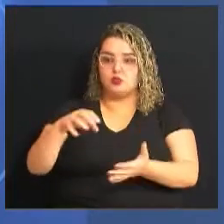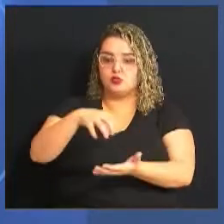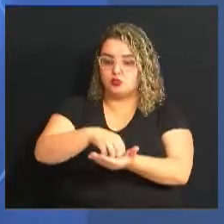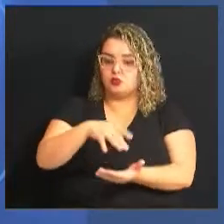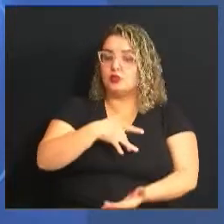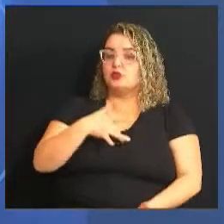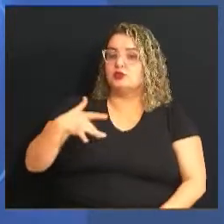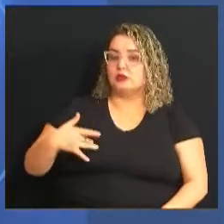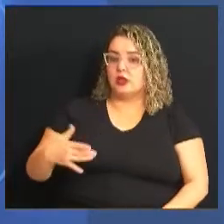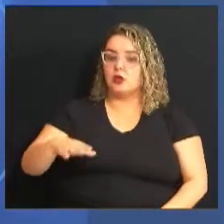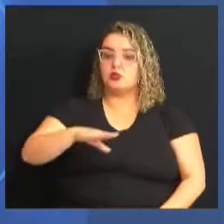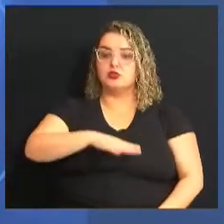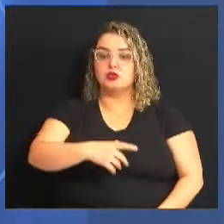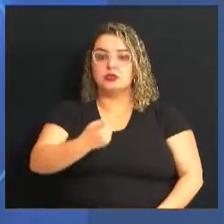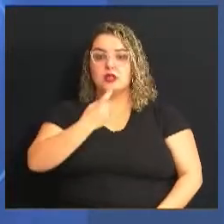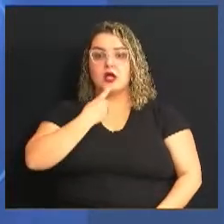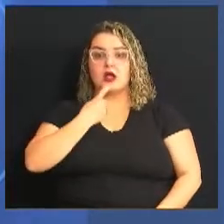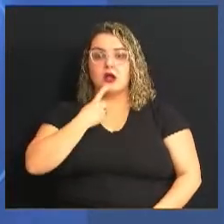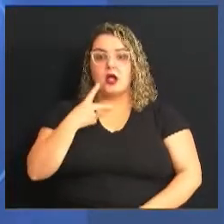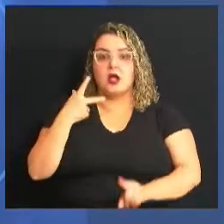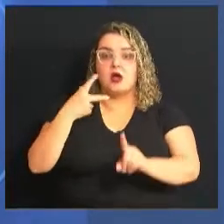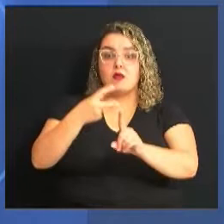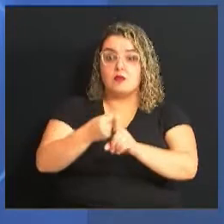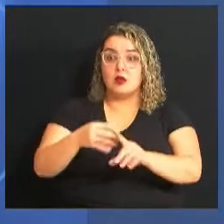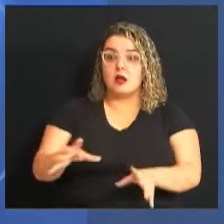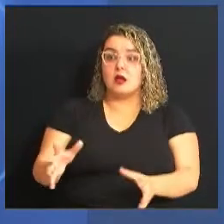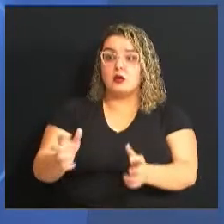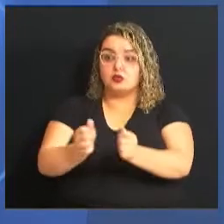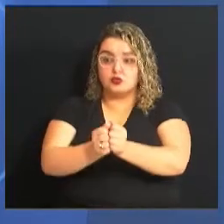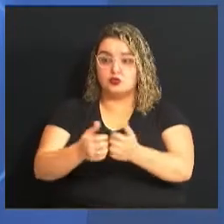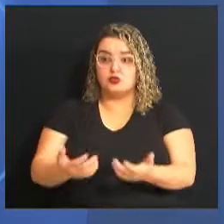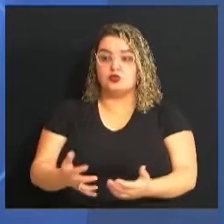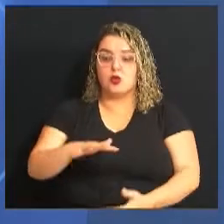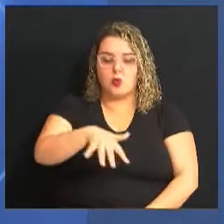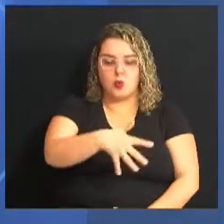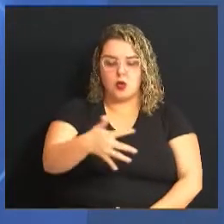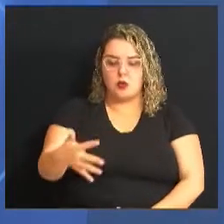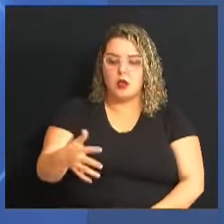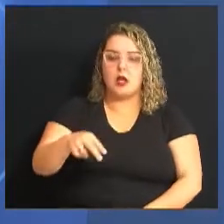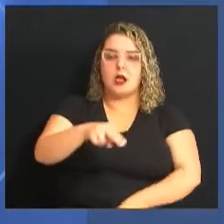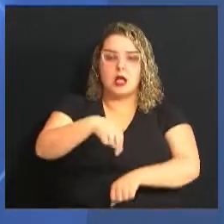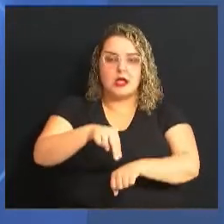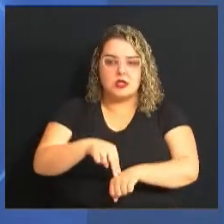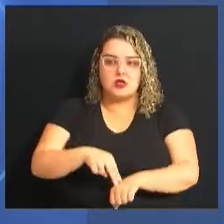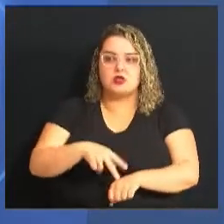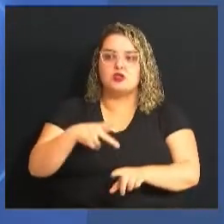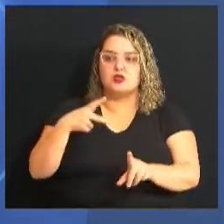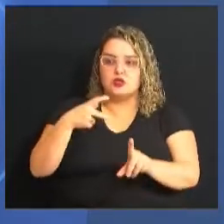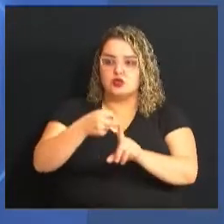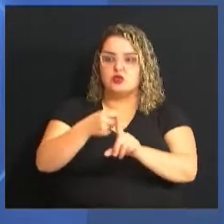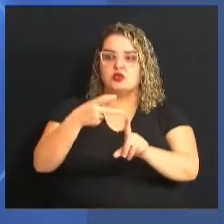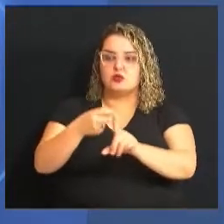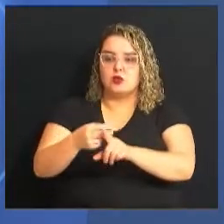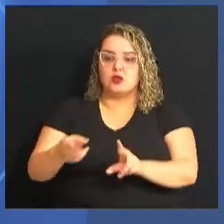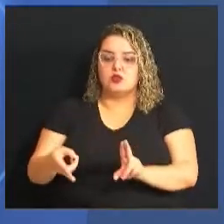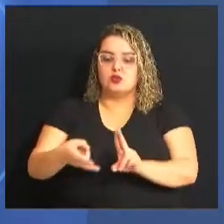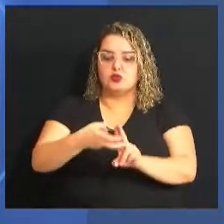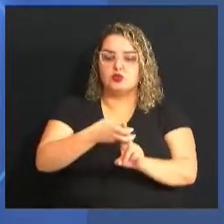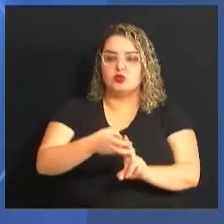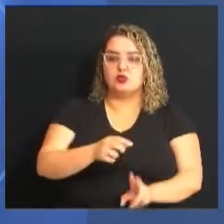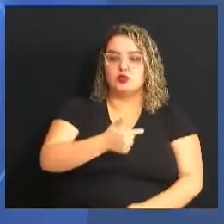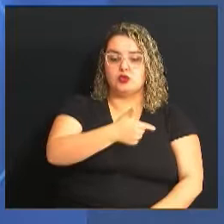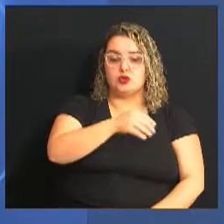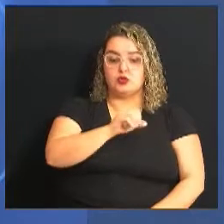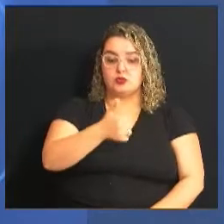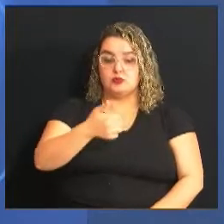da cidade e a vacina foi incorporada ao calendário nacional de vacinação pelo SUS desde